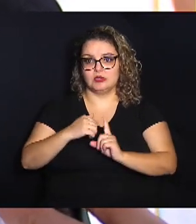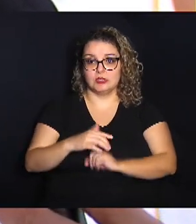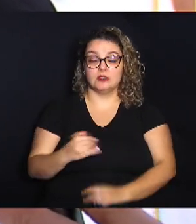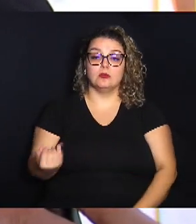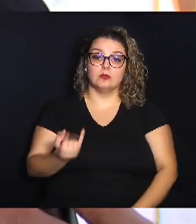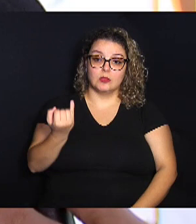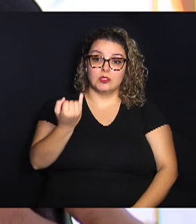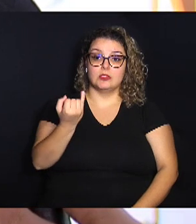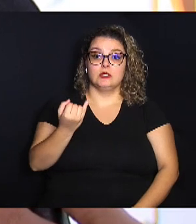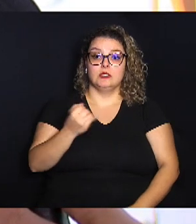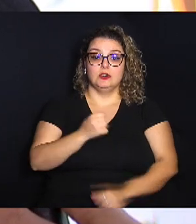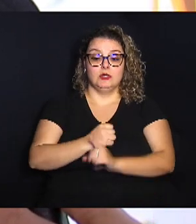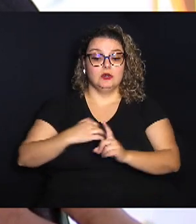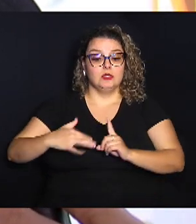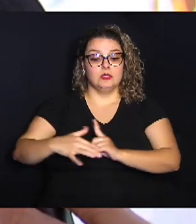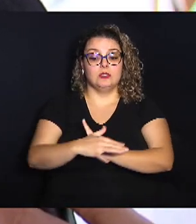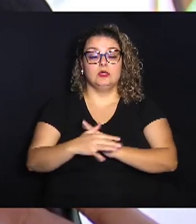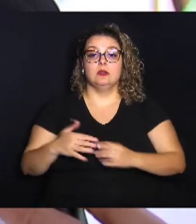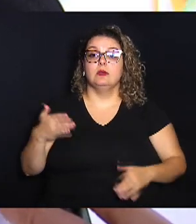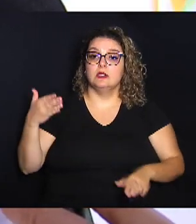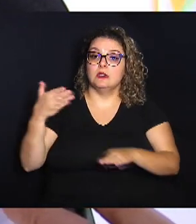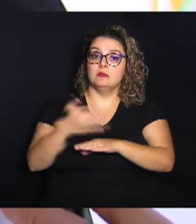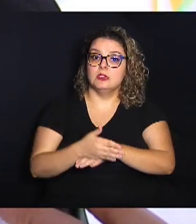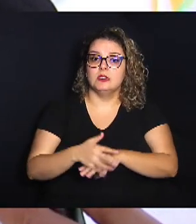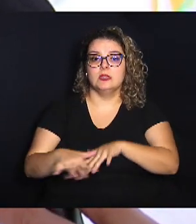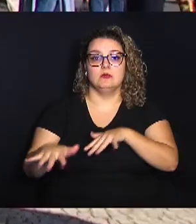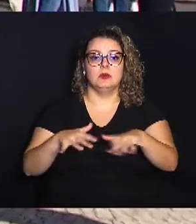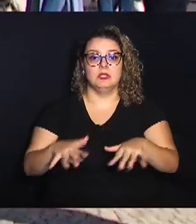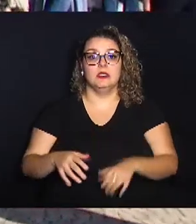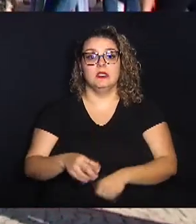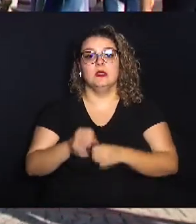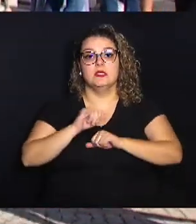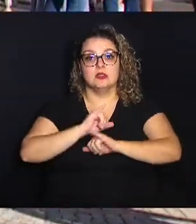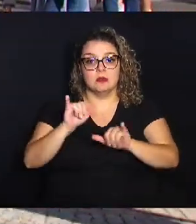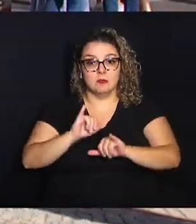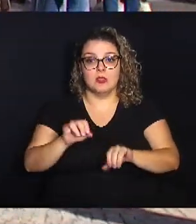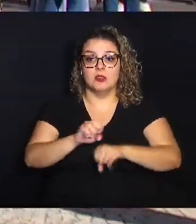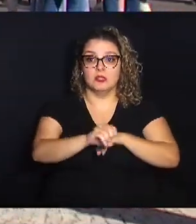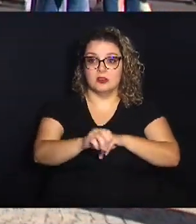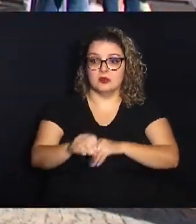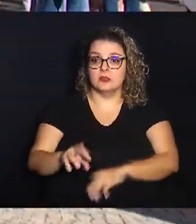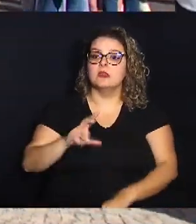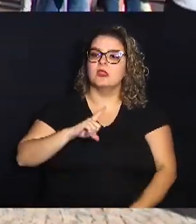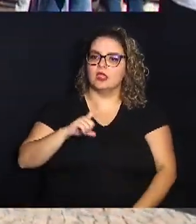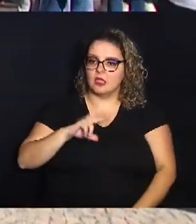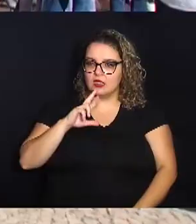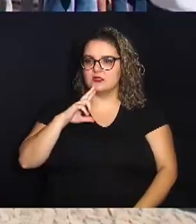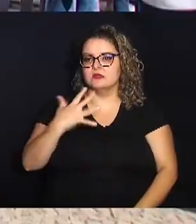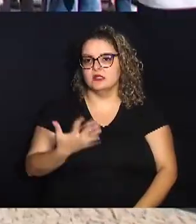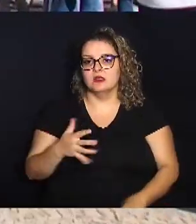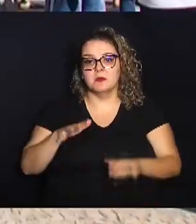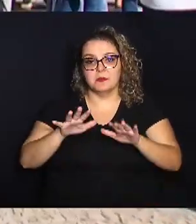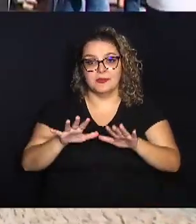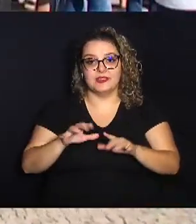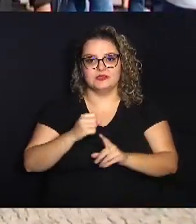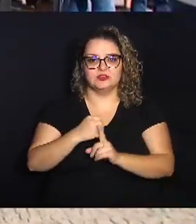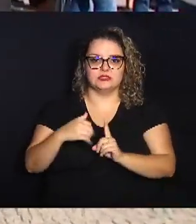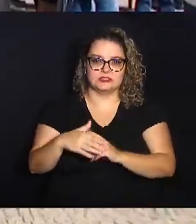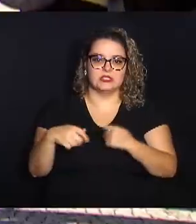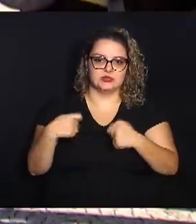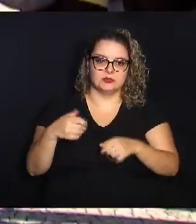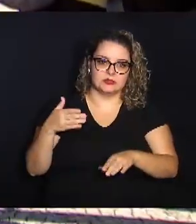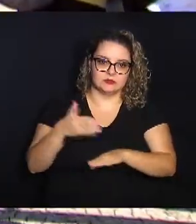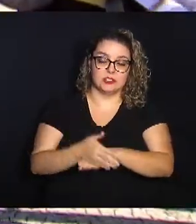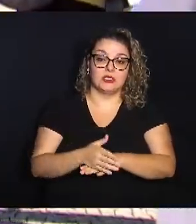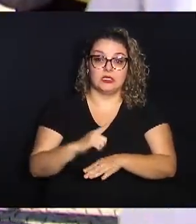desse movimento e as campanhas educativas, como foi dito, dão resultado desde que a sociedade participe. Existem